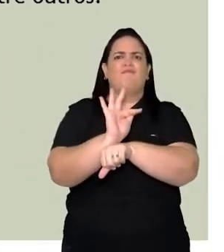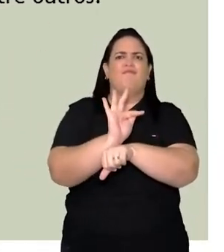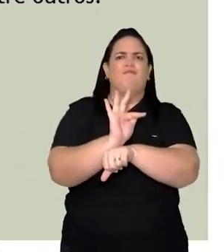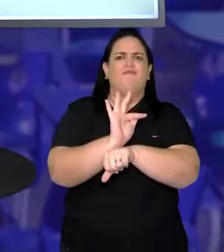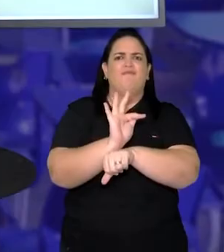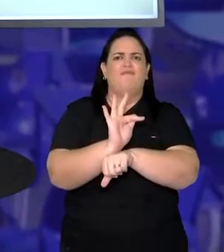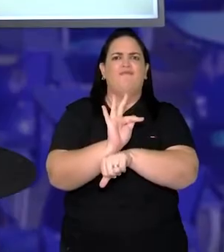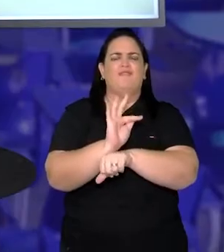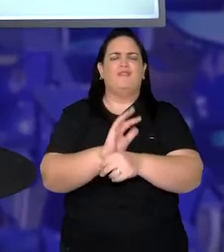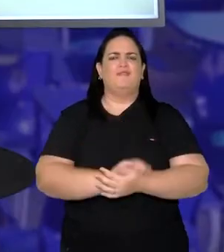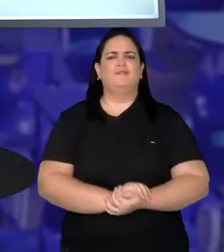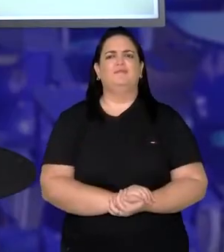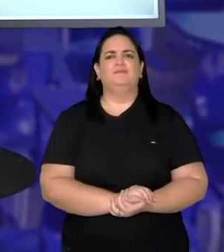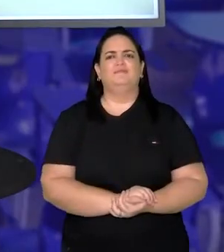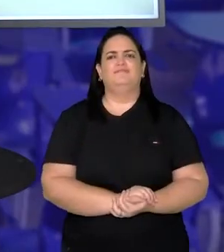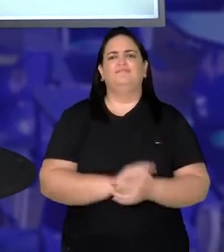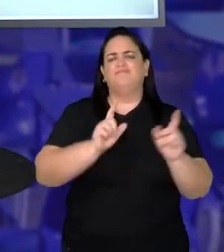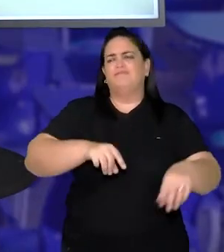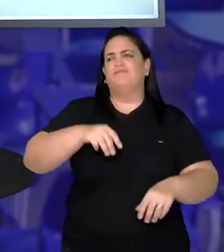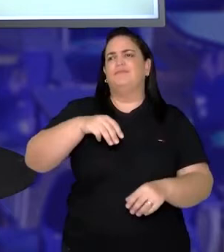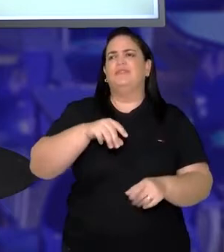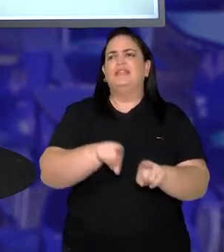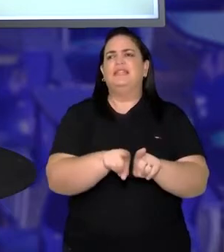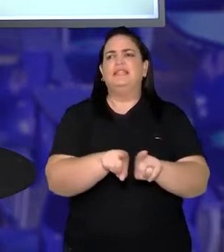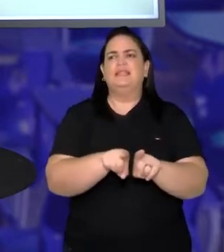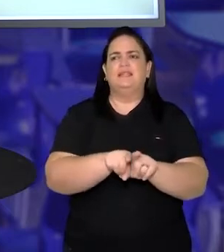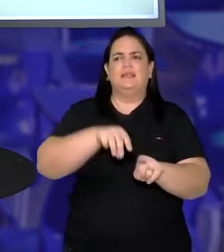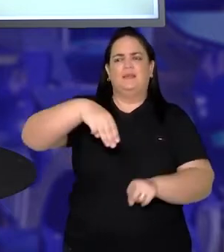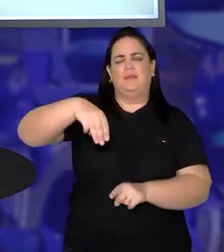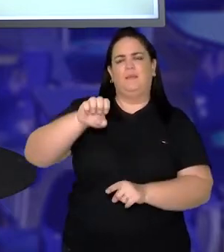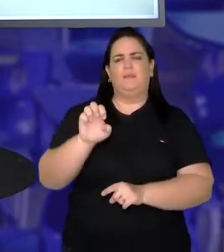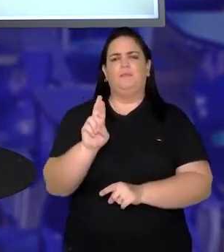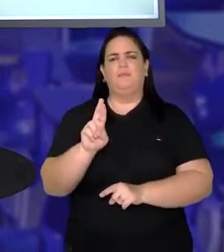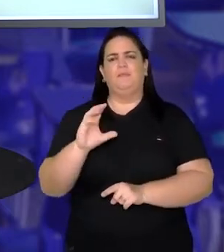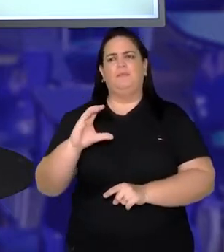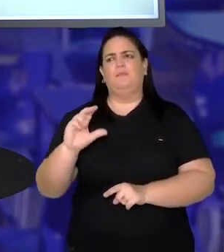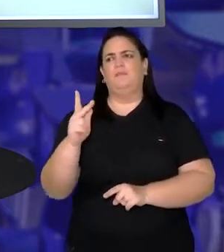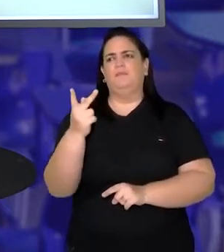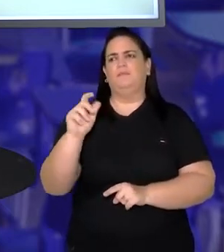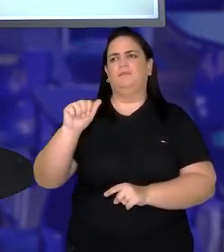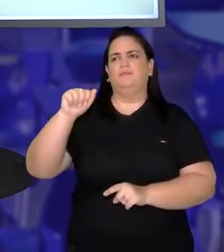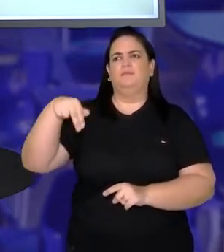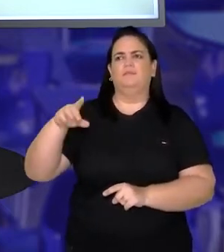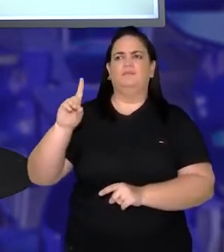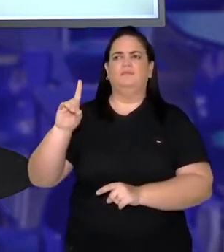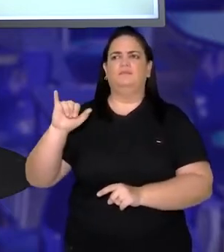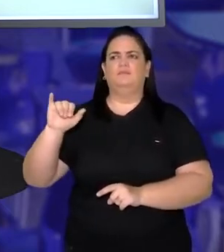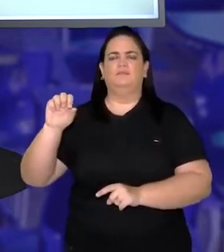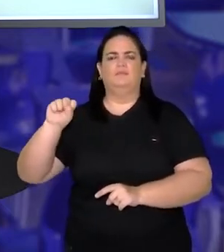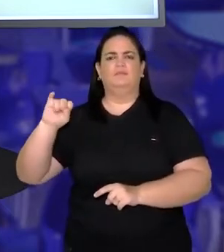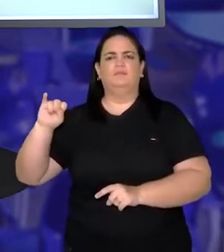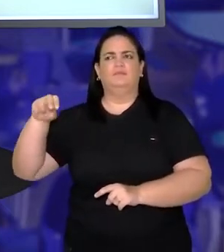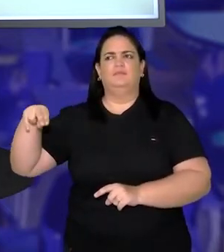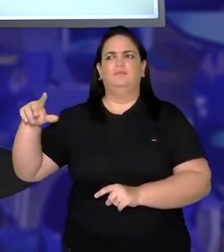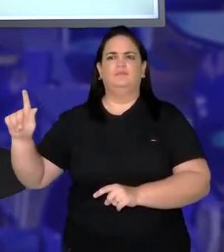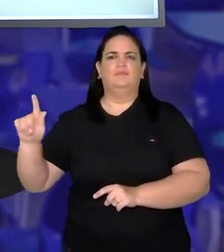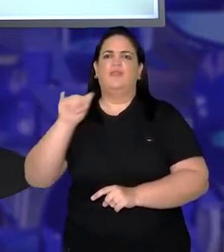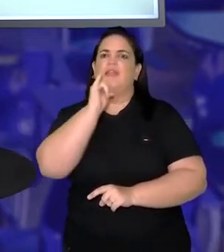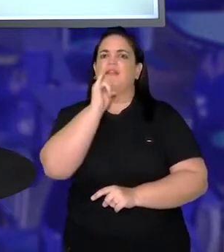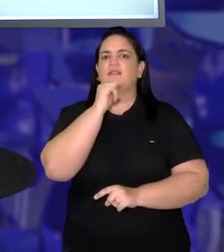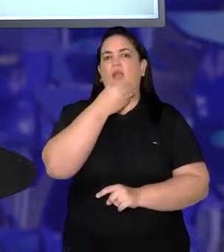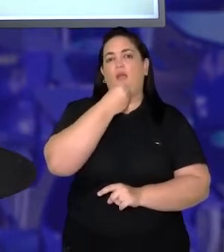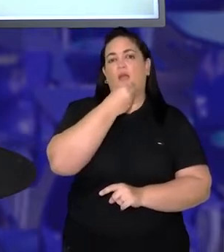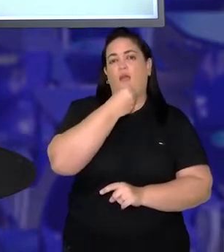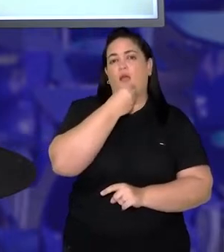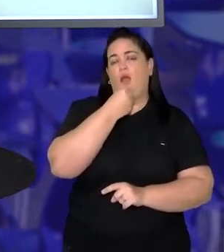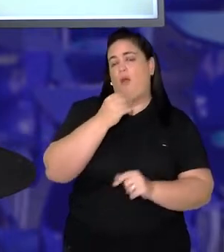novelas, etc. Essa palavrinha aqui para vocês, merchandising, ela é um pouquinho diferente porque a gente quase não utiliza. Mas veja, quando a blogueira pega um